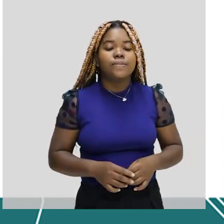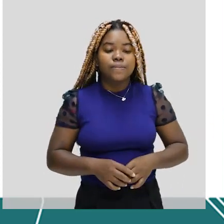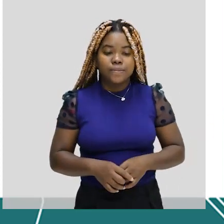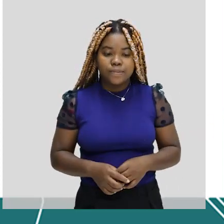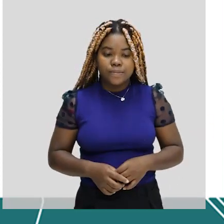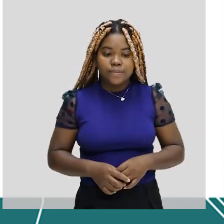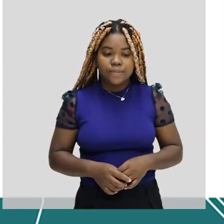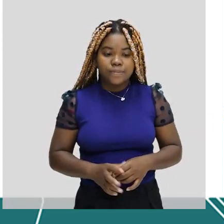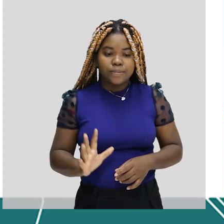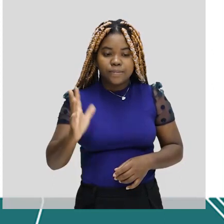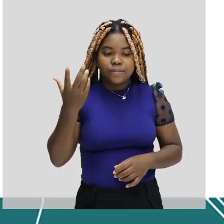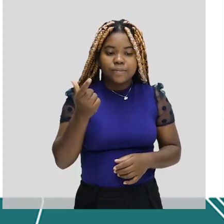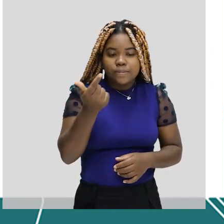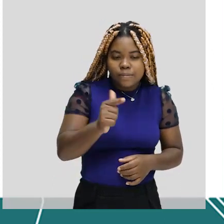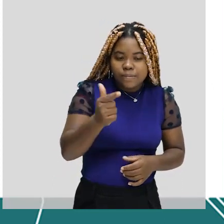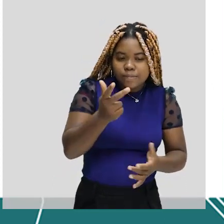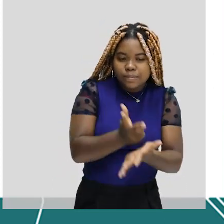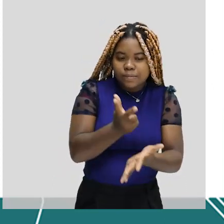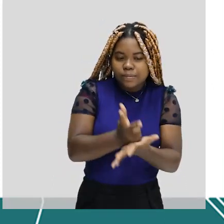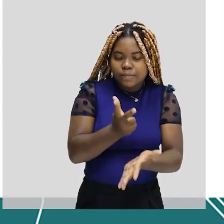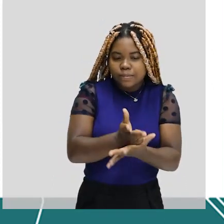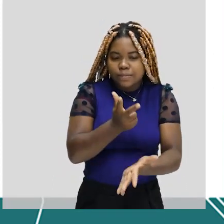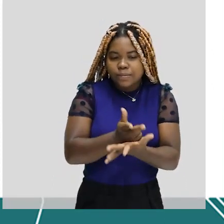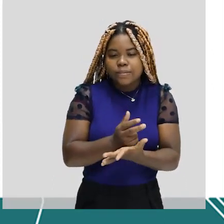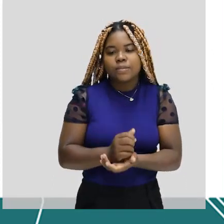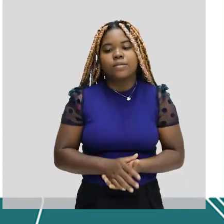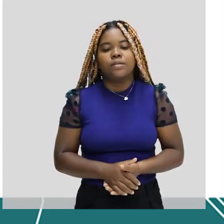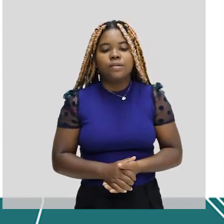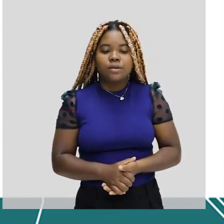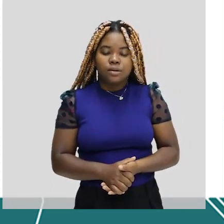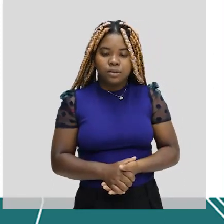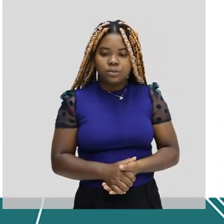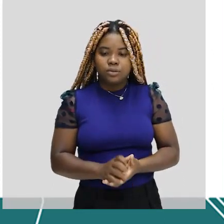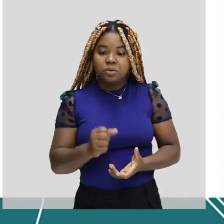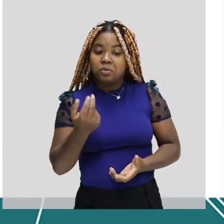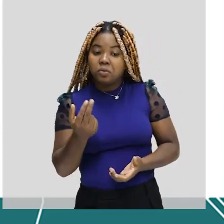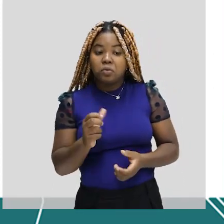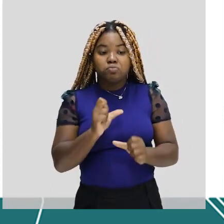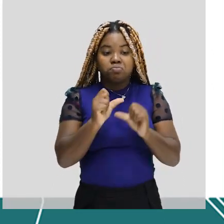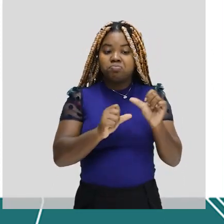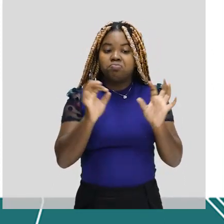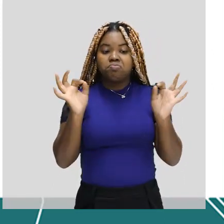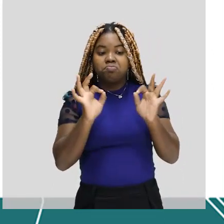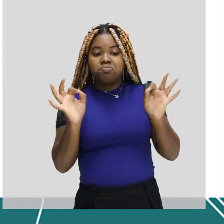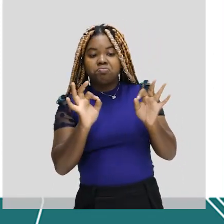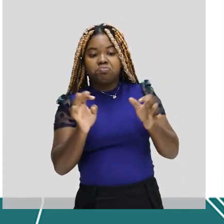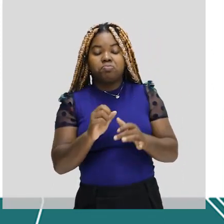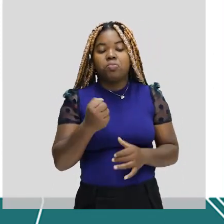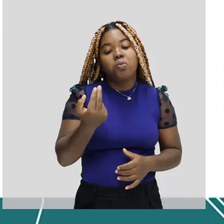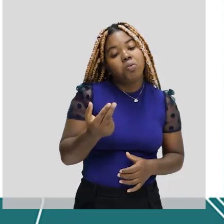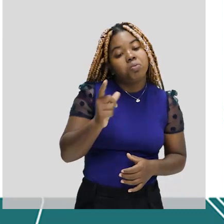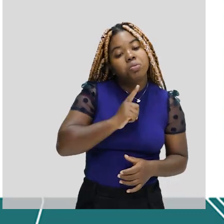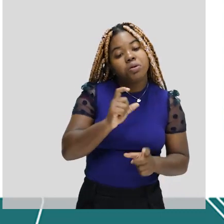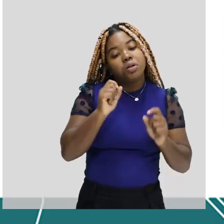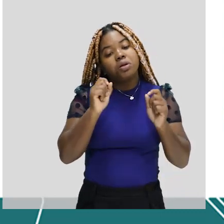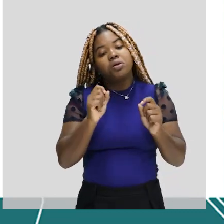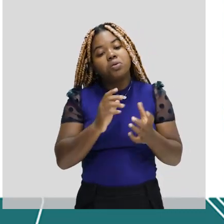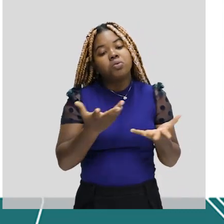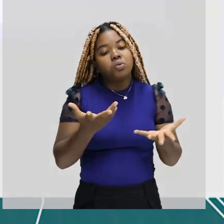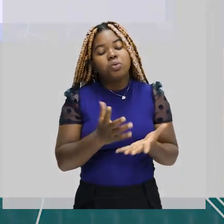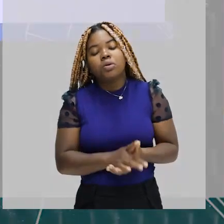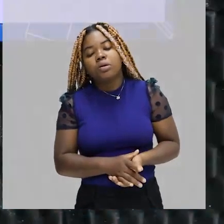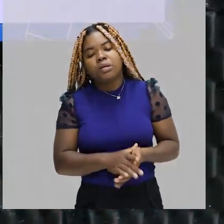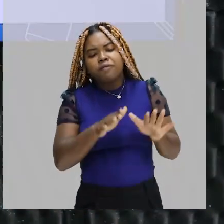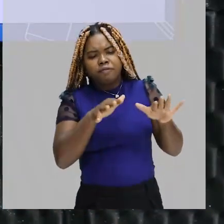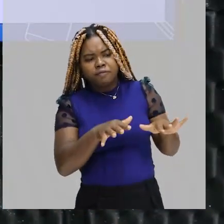ações que se repetem com frequência, ou unchanging, ações que não mudam, ou que têm uma consideração